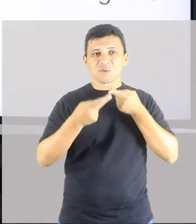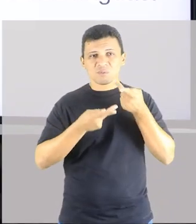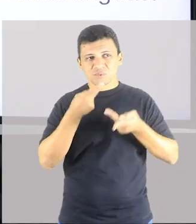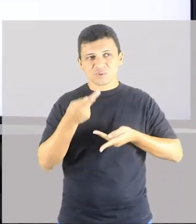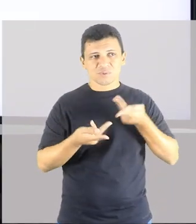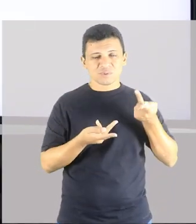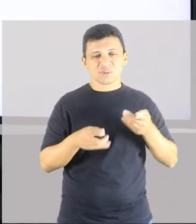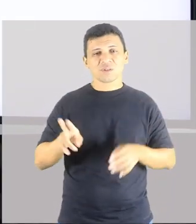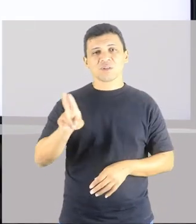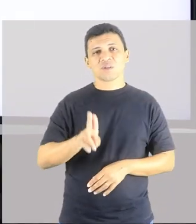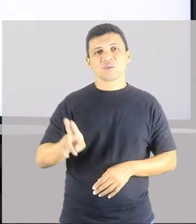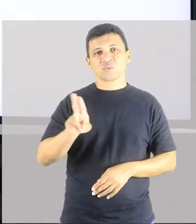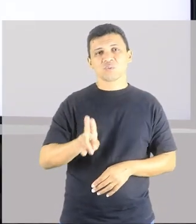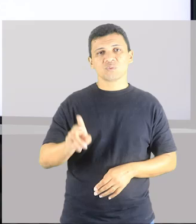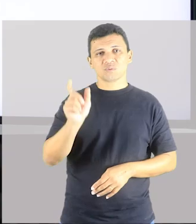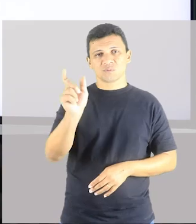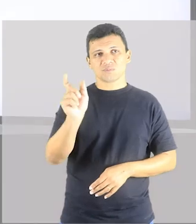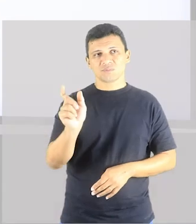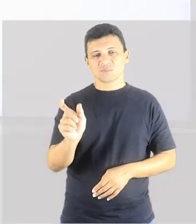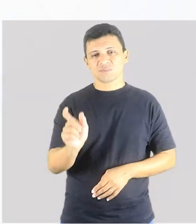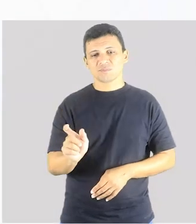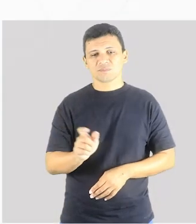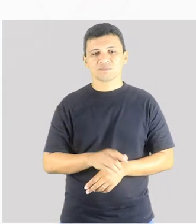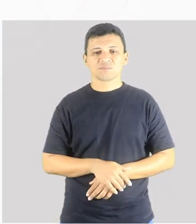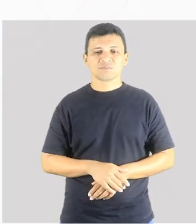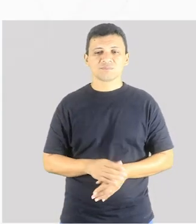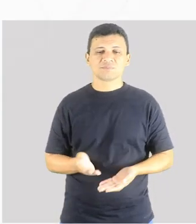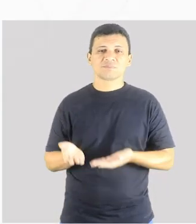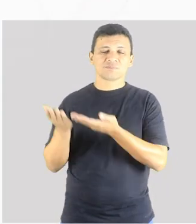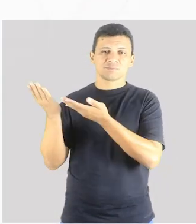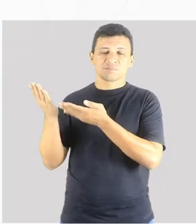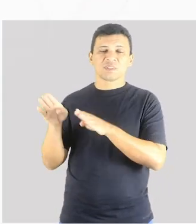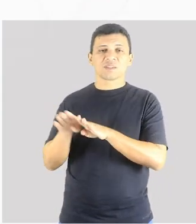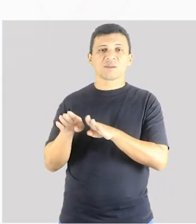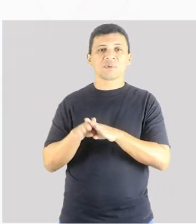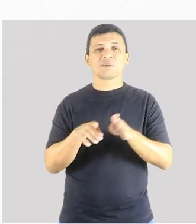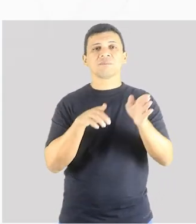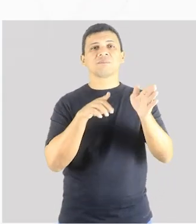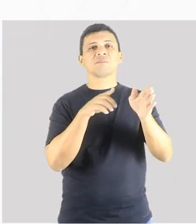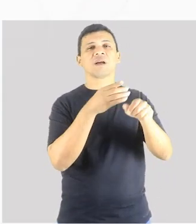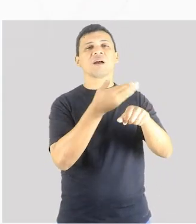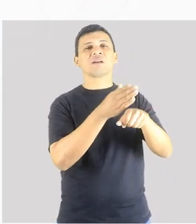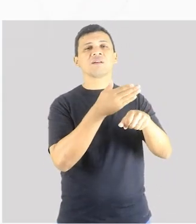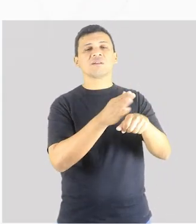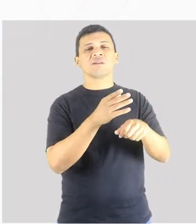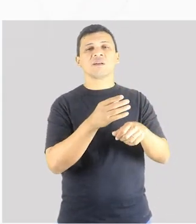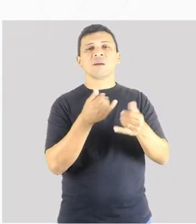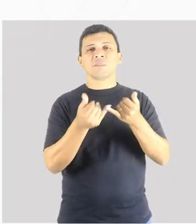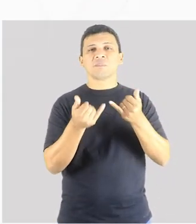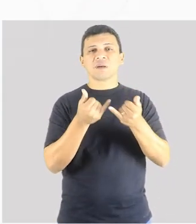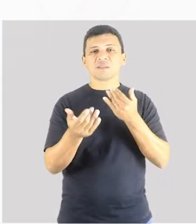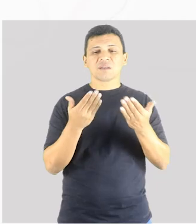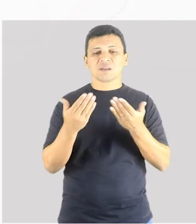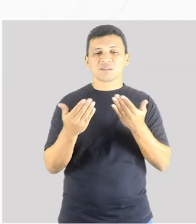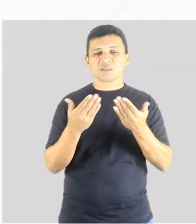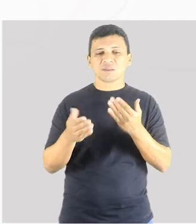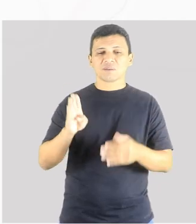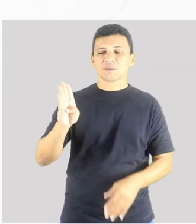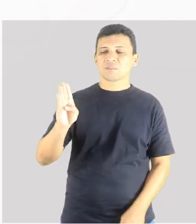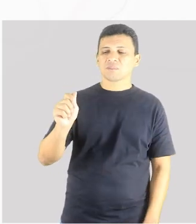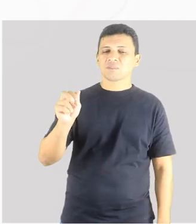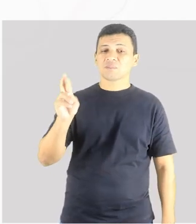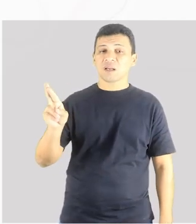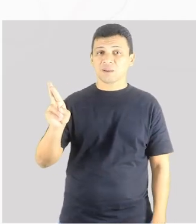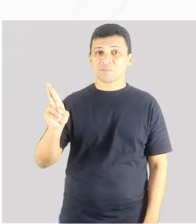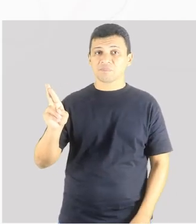e utilização ou uso. Aqui é um outro exercício parecido com o que eu fiz com vocês, a análise da palavra bar. Só